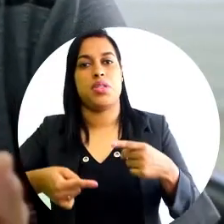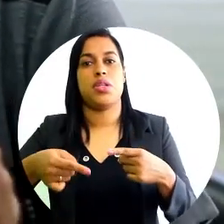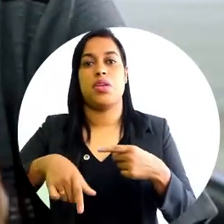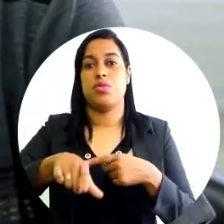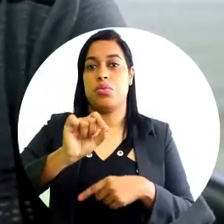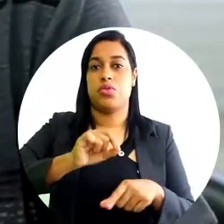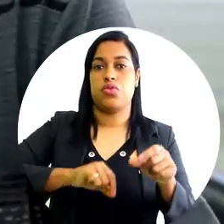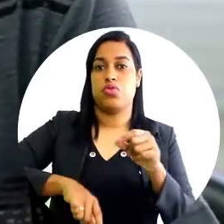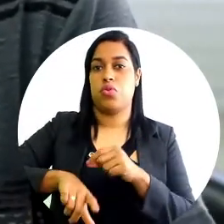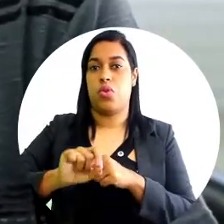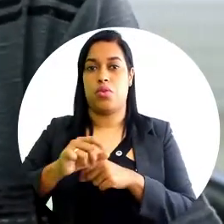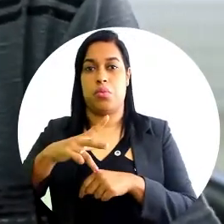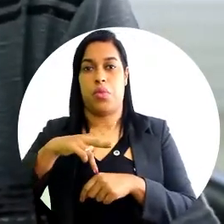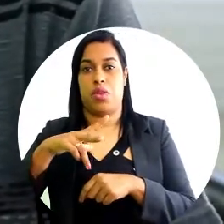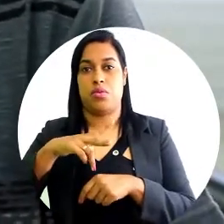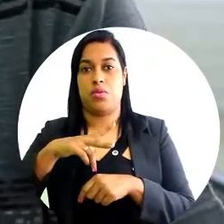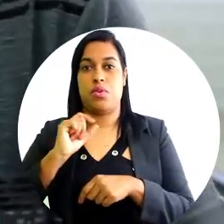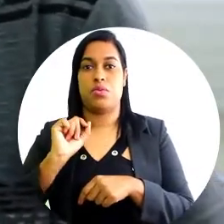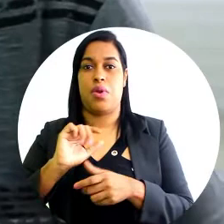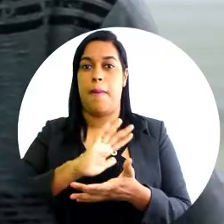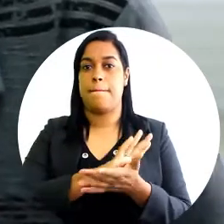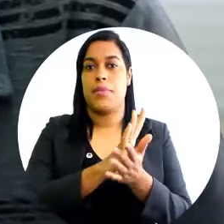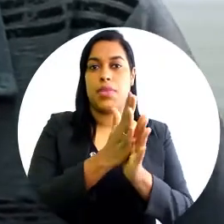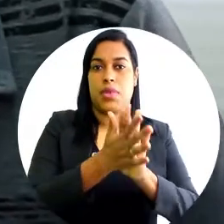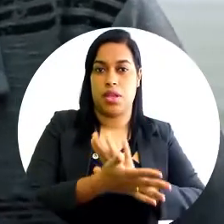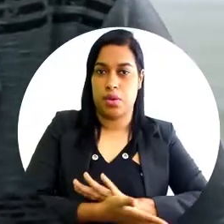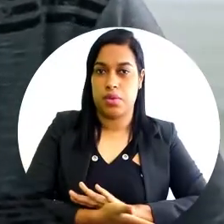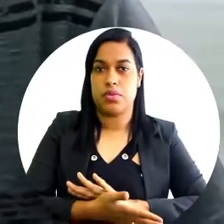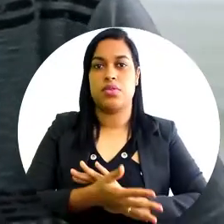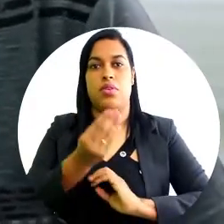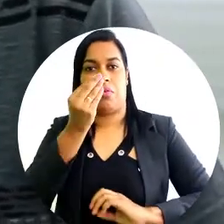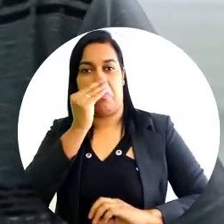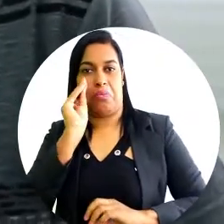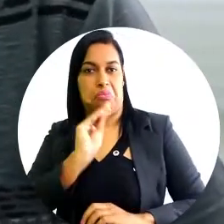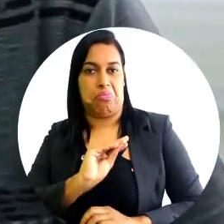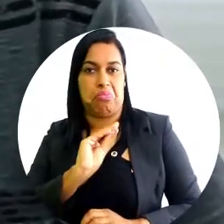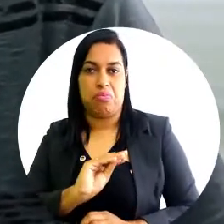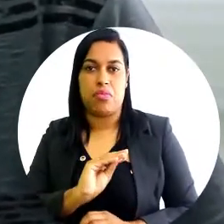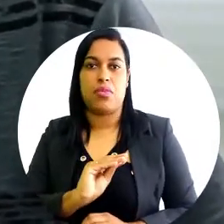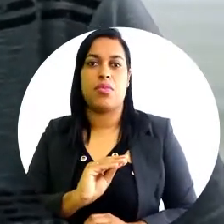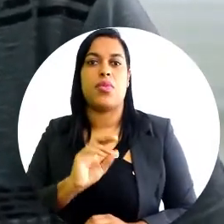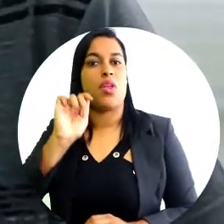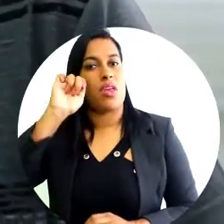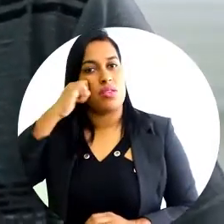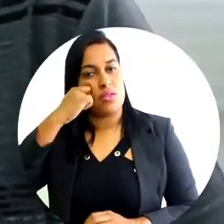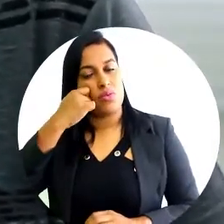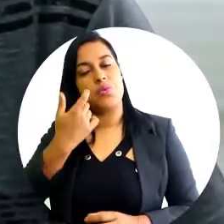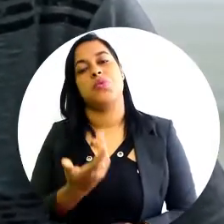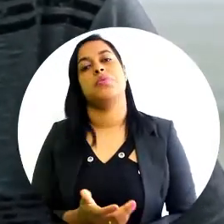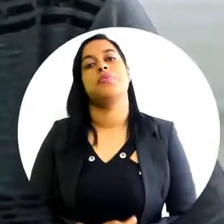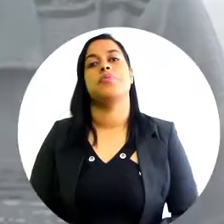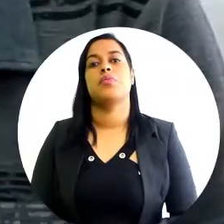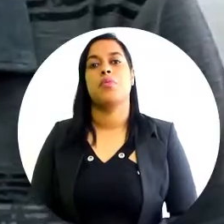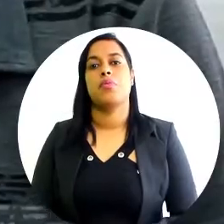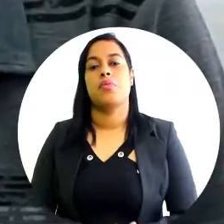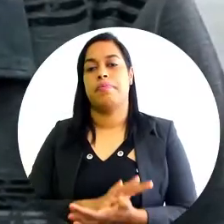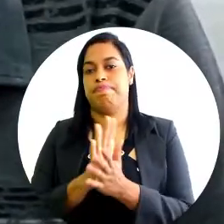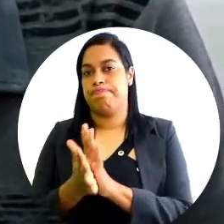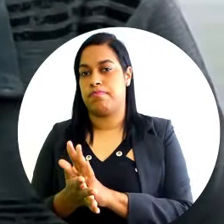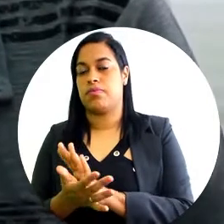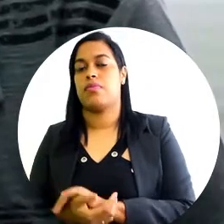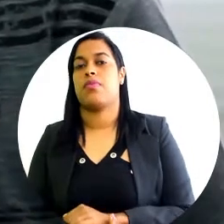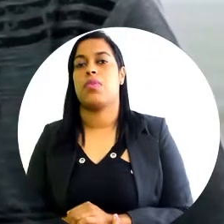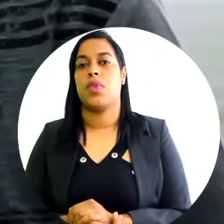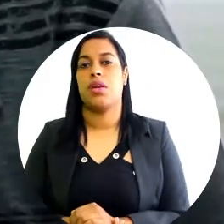política, as mesmas escolhas, causando preconceito, discriminação, racismo.